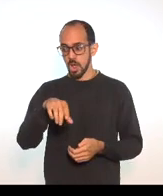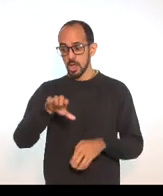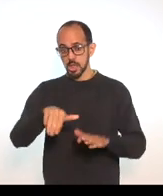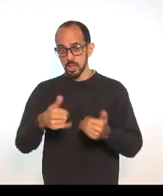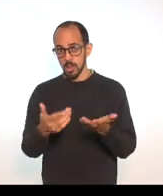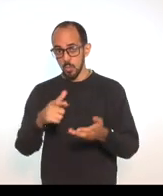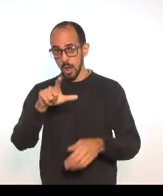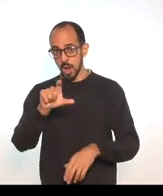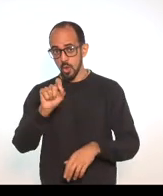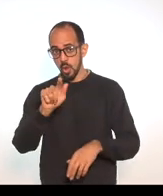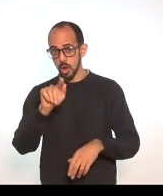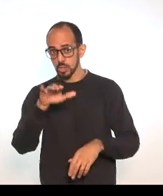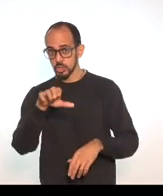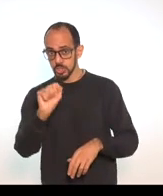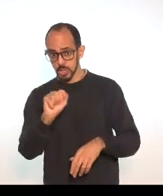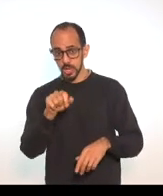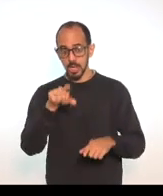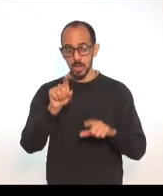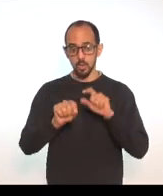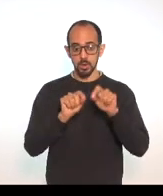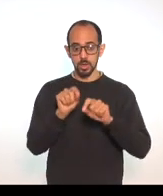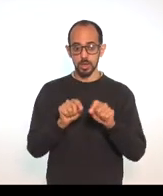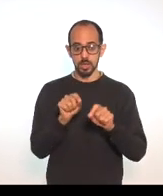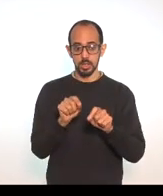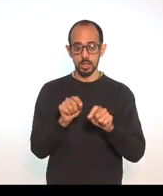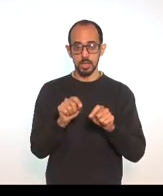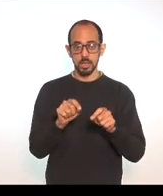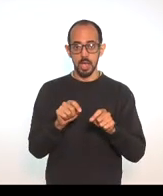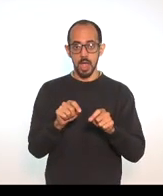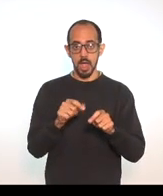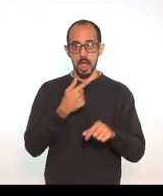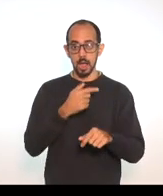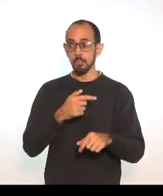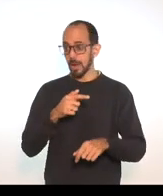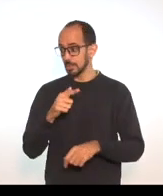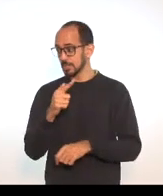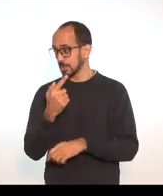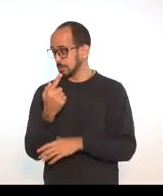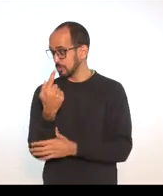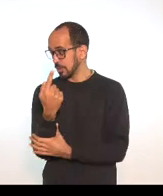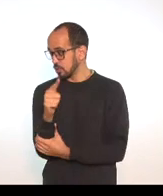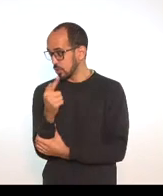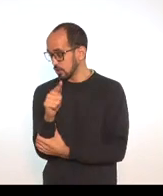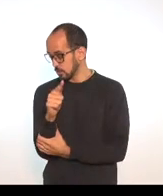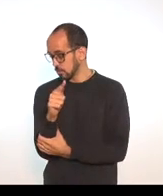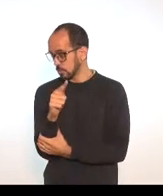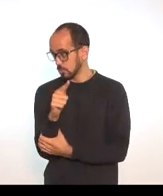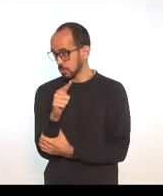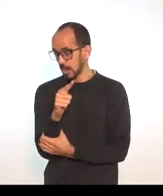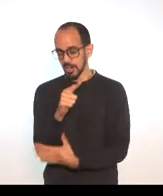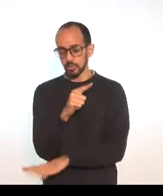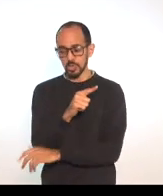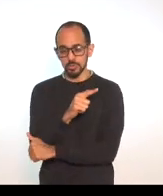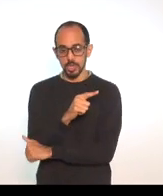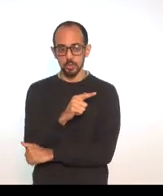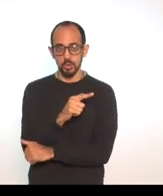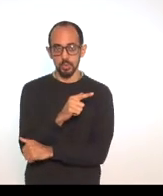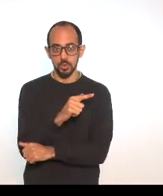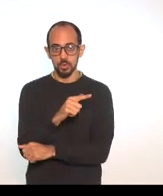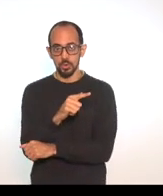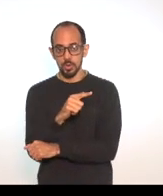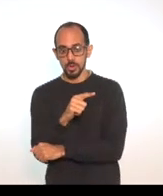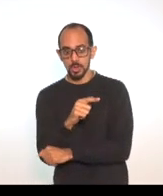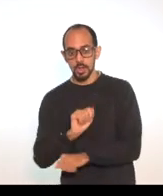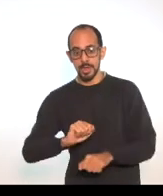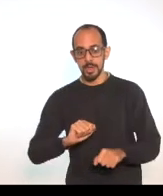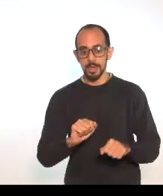a governança Metropolitana ela a princípio ela só pode ter competência sobre aquilo que ir é embasado